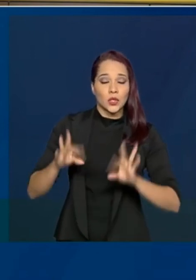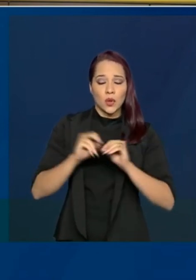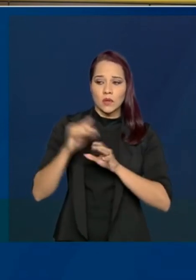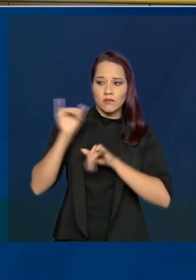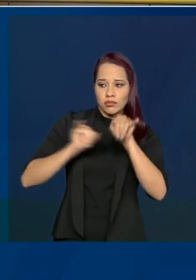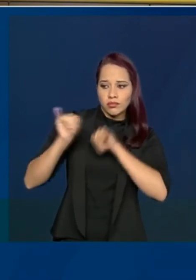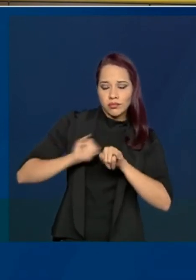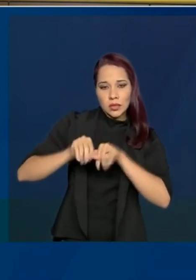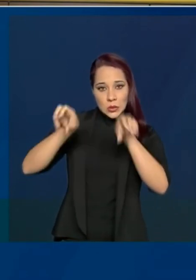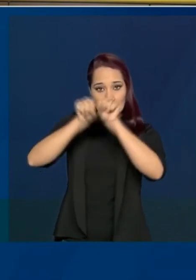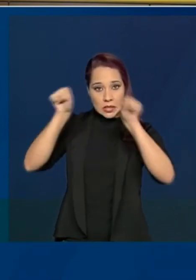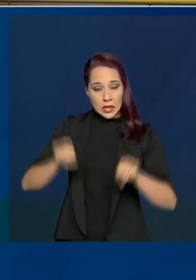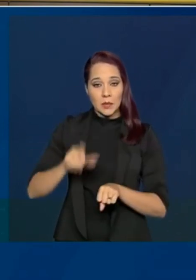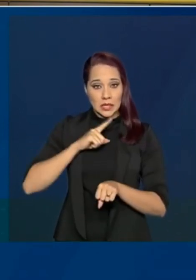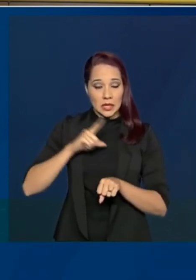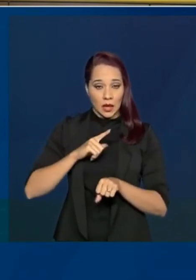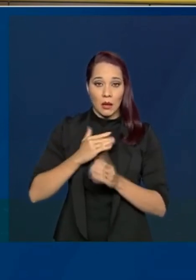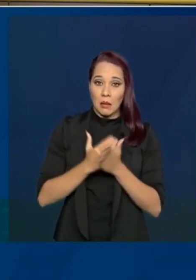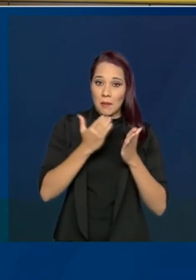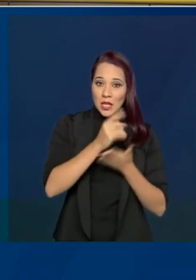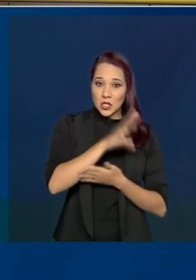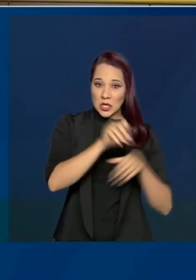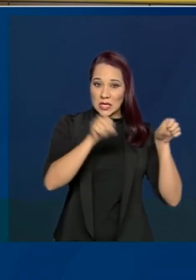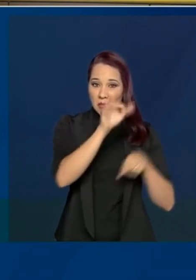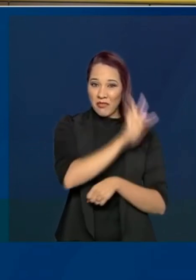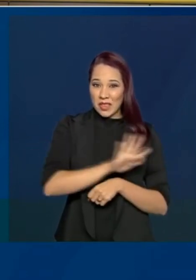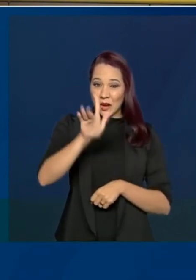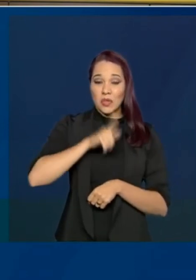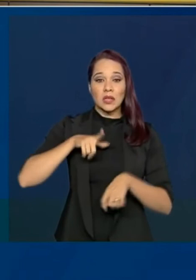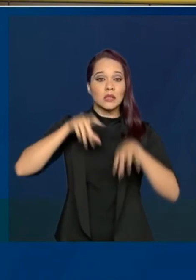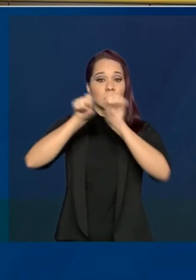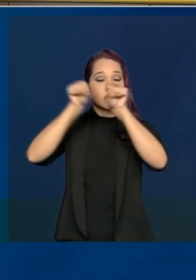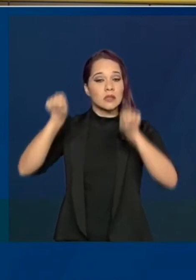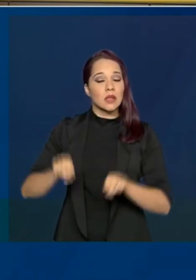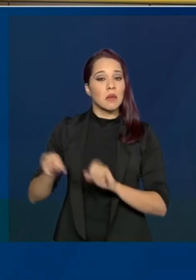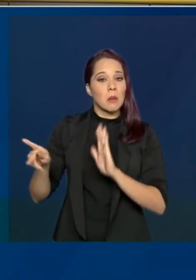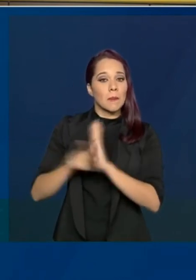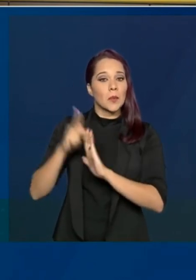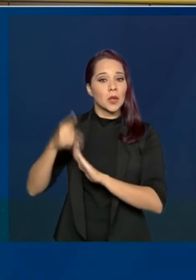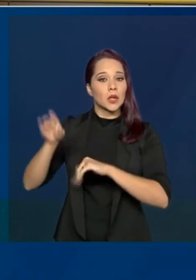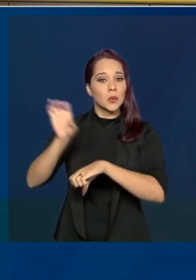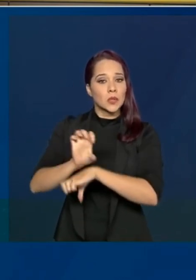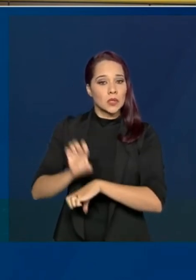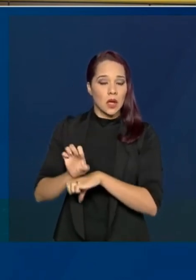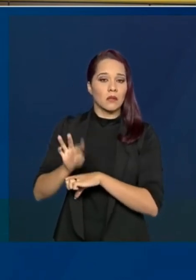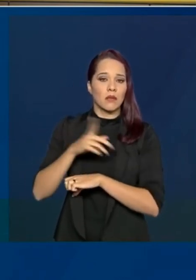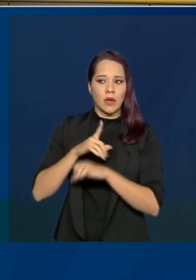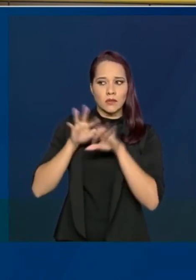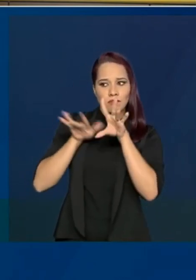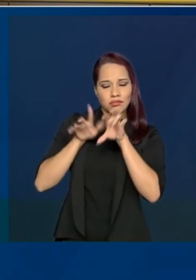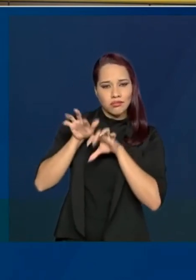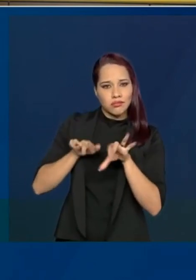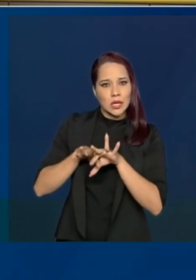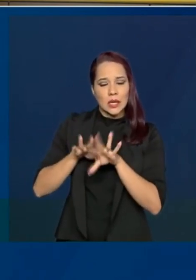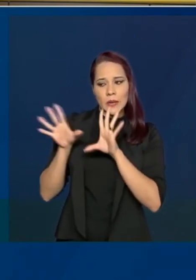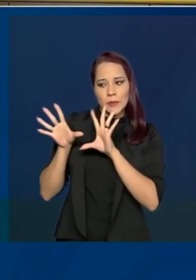diferentes sistemas que ela possui. Além do sistema federal, eles possuem sistemas estaduais que fazem o cruzamento e unificam